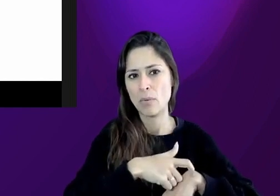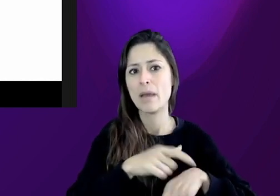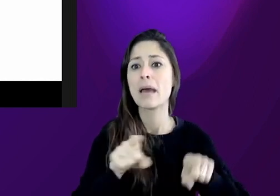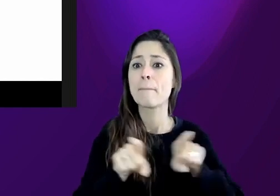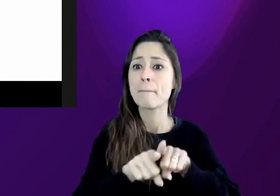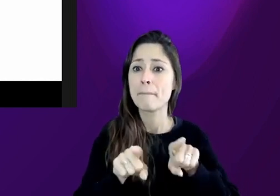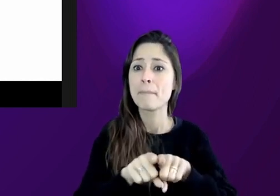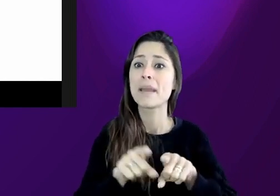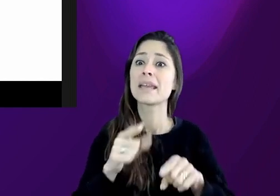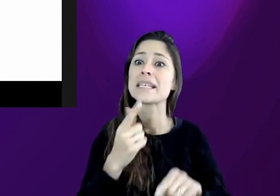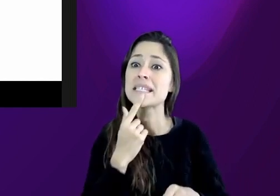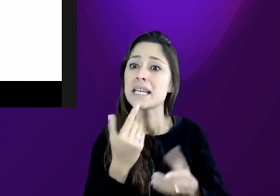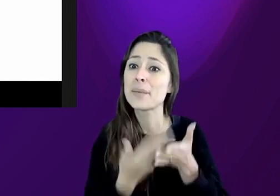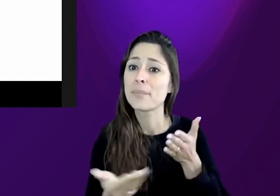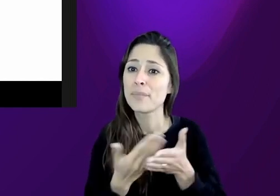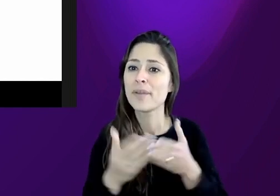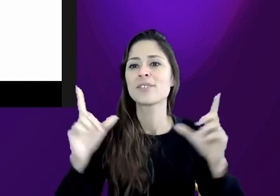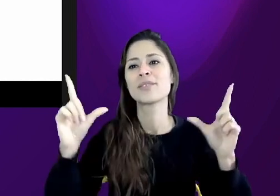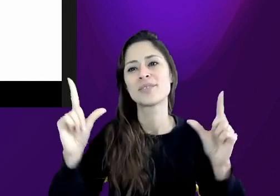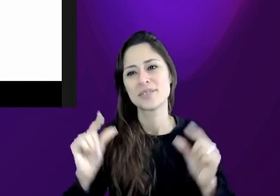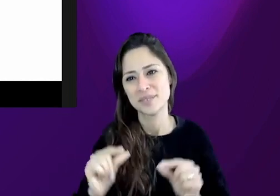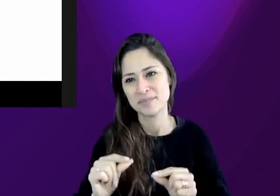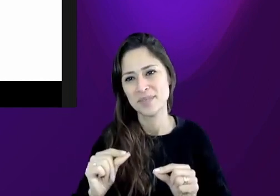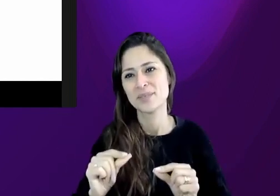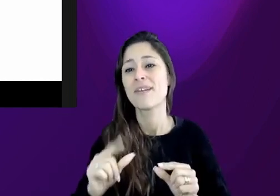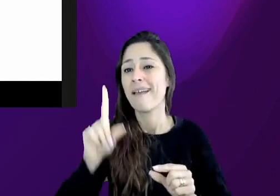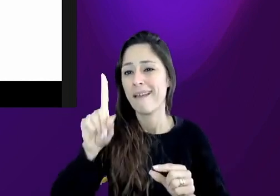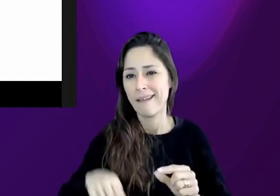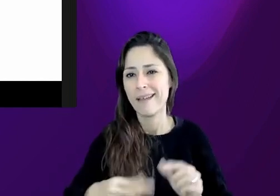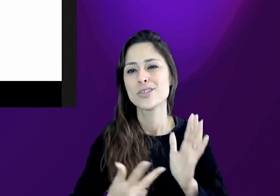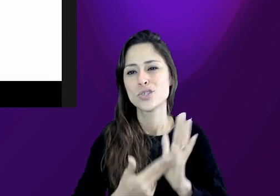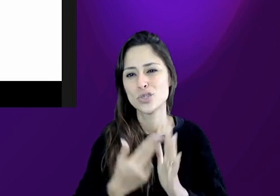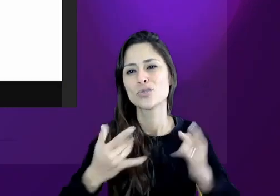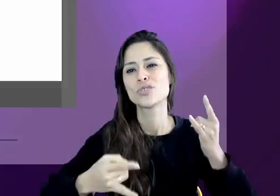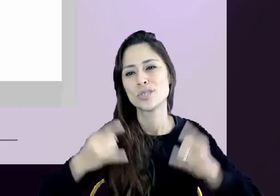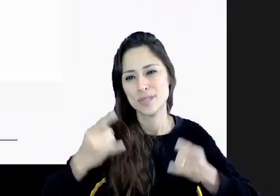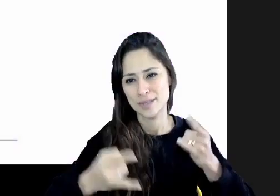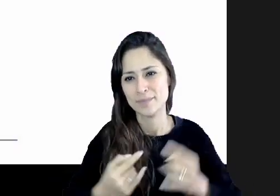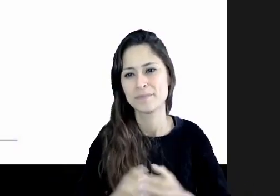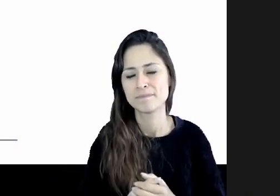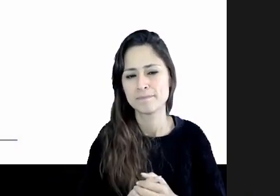menos da metade com o acesso robótico. É interessante notar que